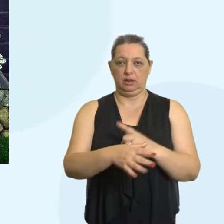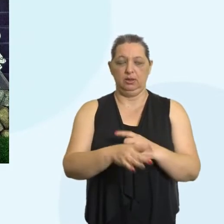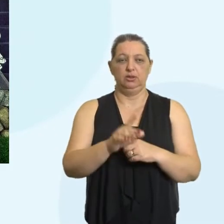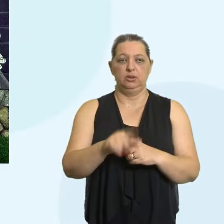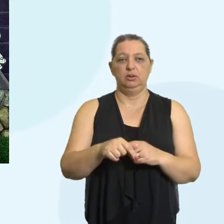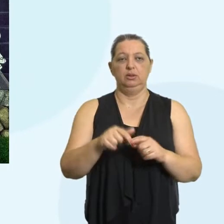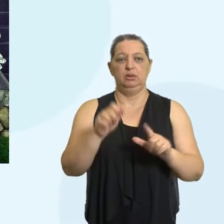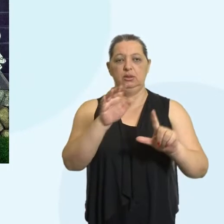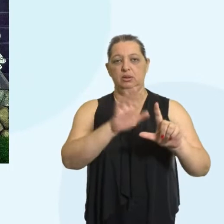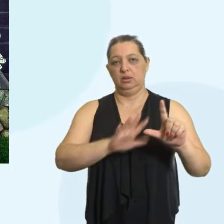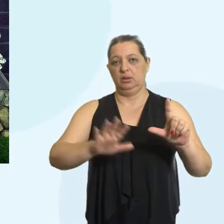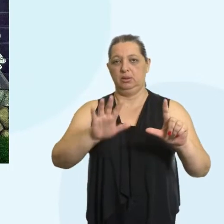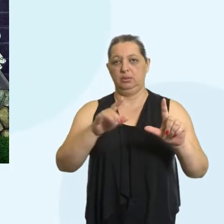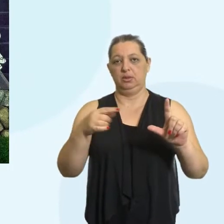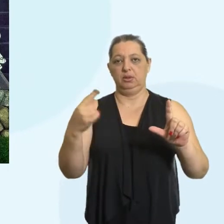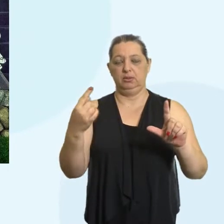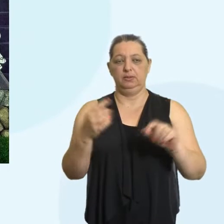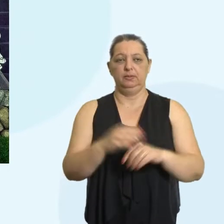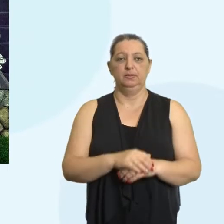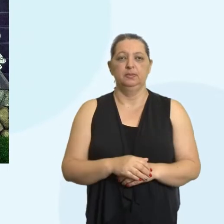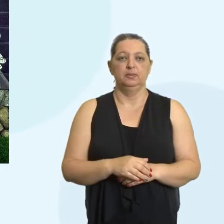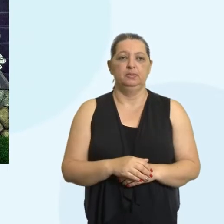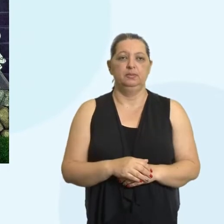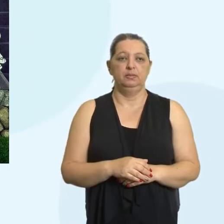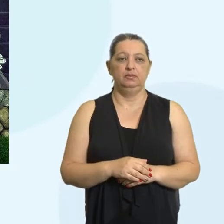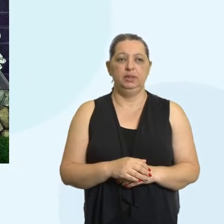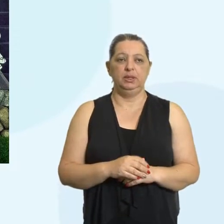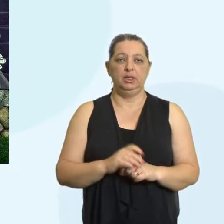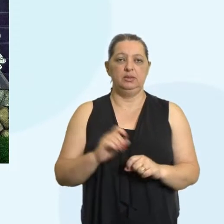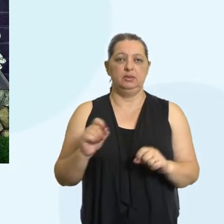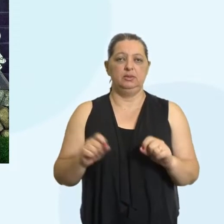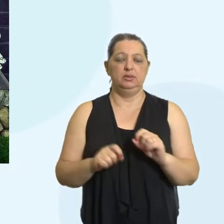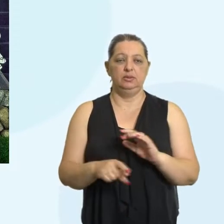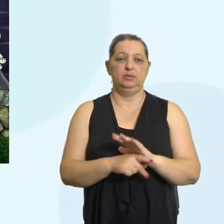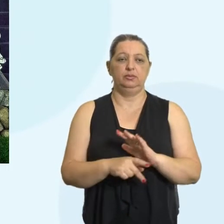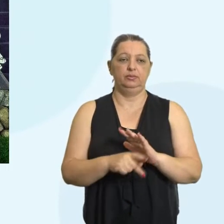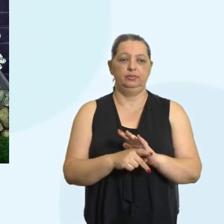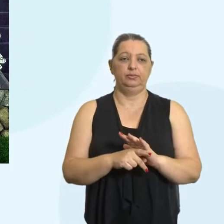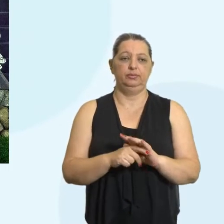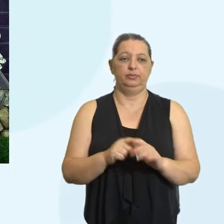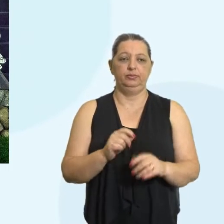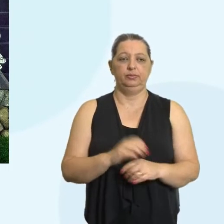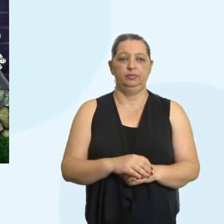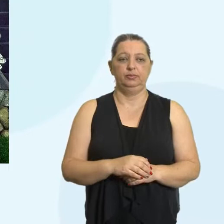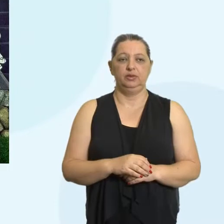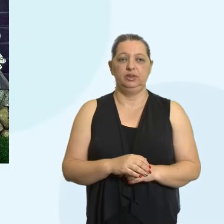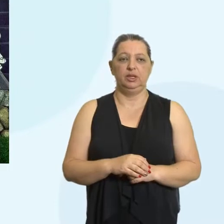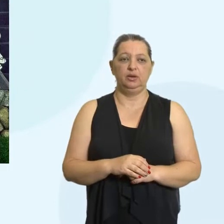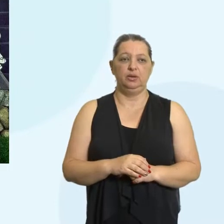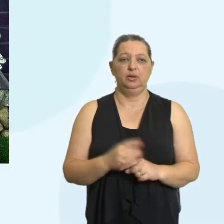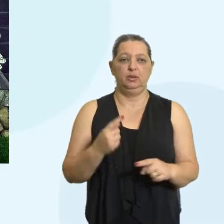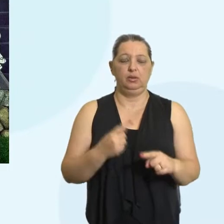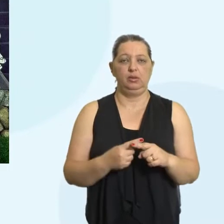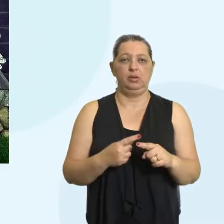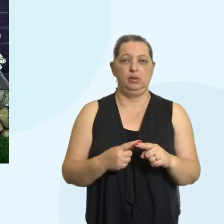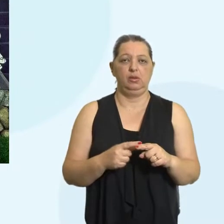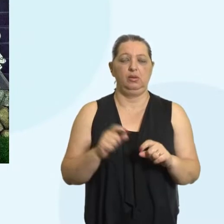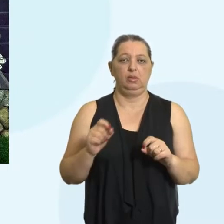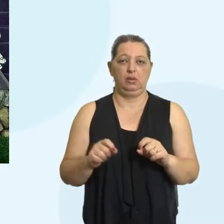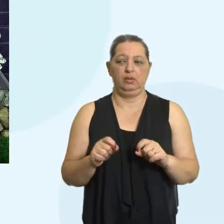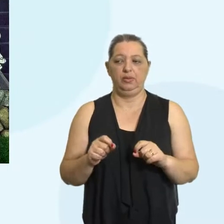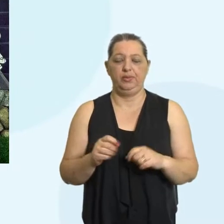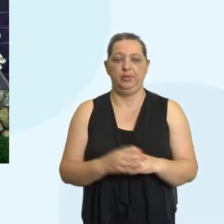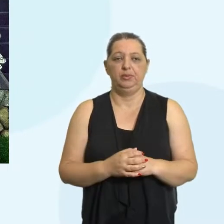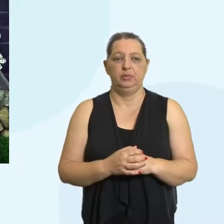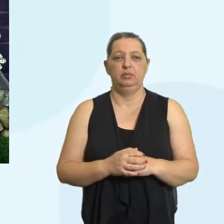gente traz aí É essa obra do Pablo Picasso né Que é dérmica que foi propriamente aí é do